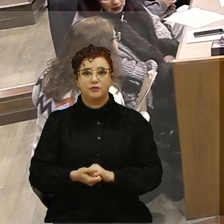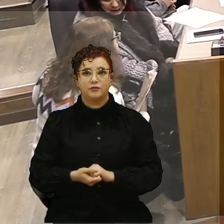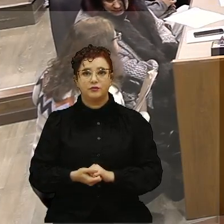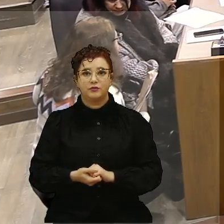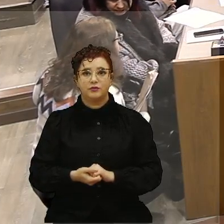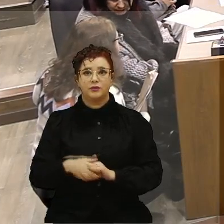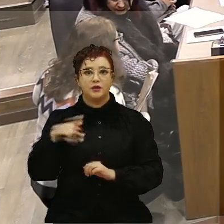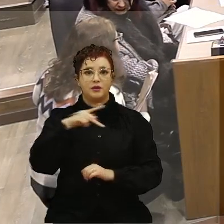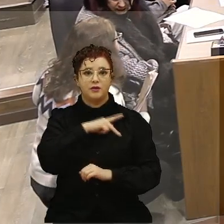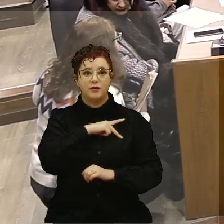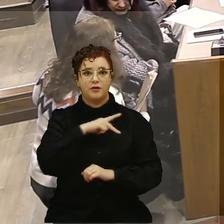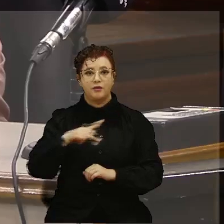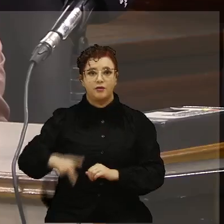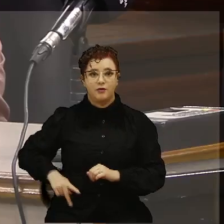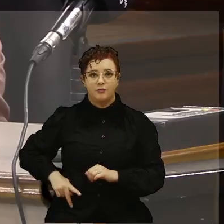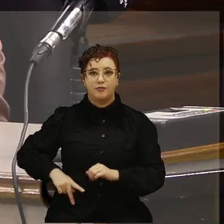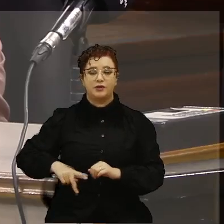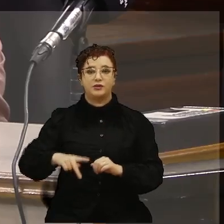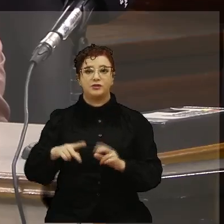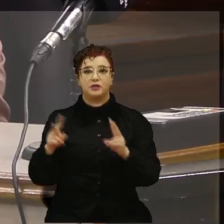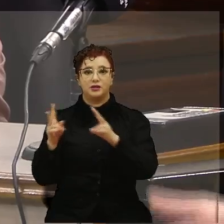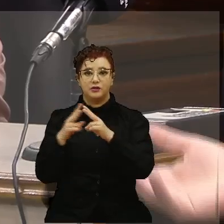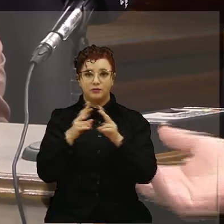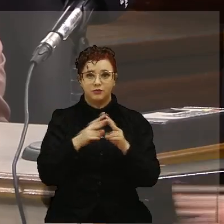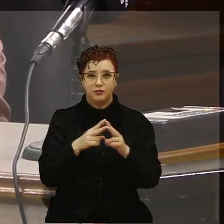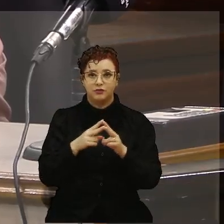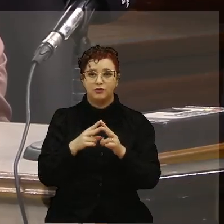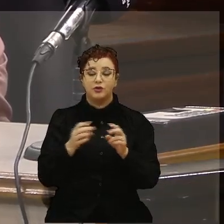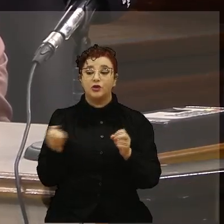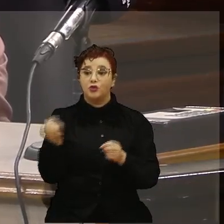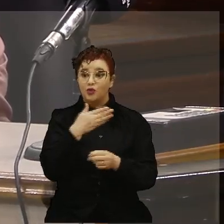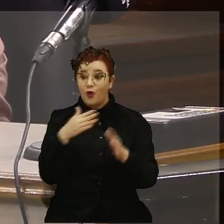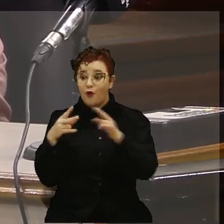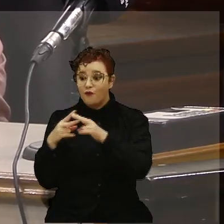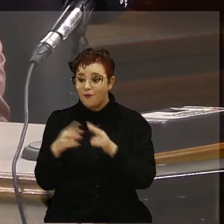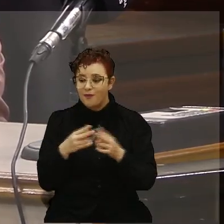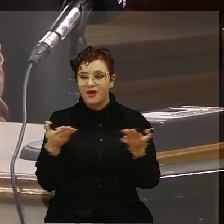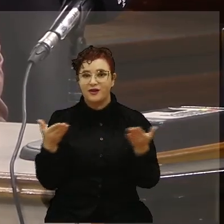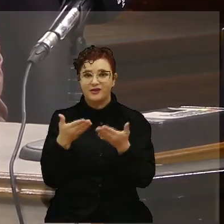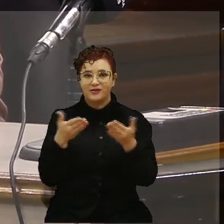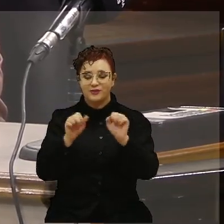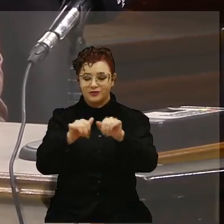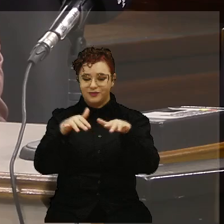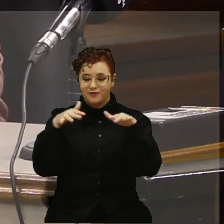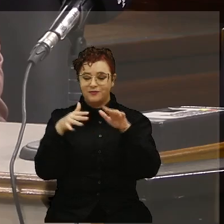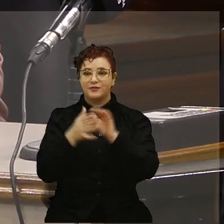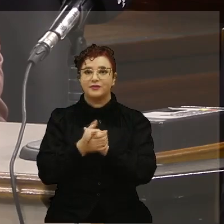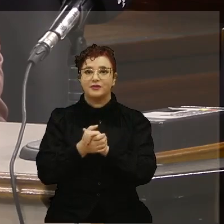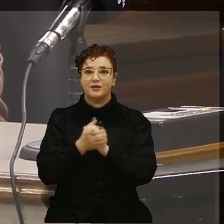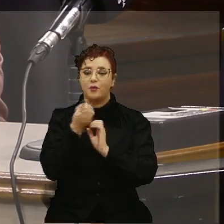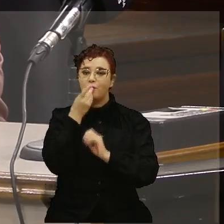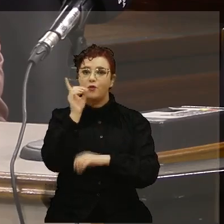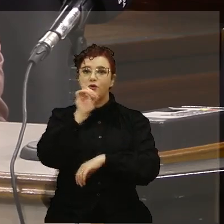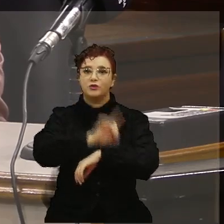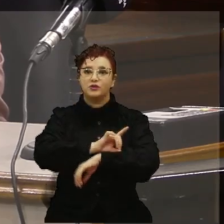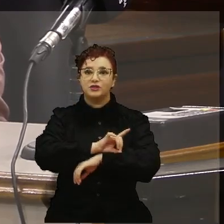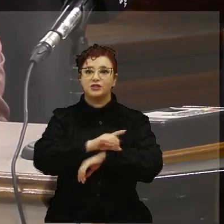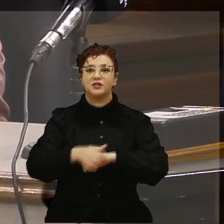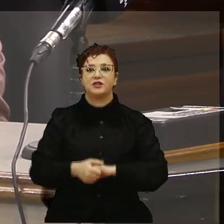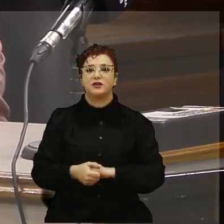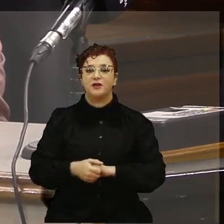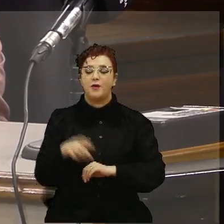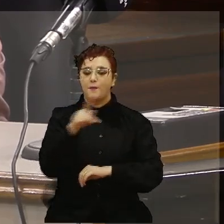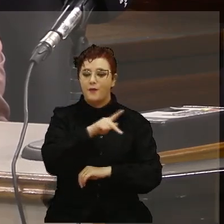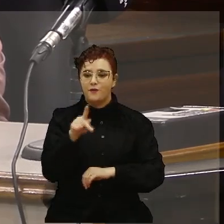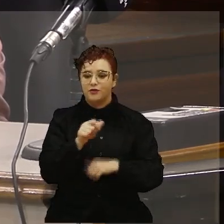Senhora presidente, nobres pares e novos pares, né, aí nessa plateia. Bom dia a todos,